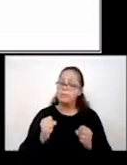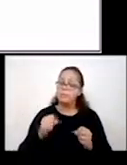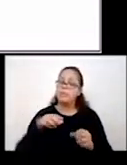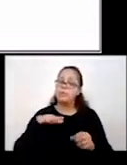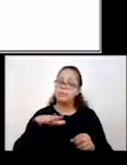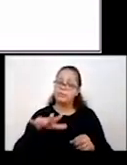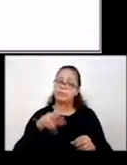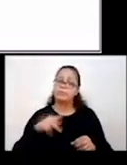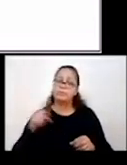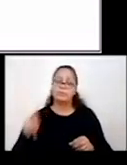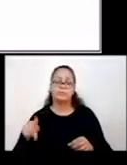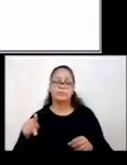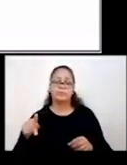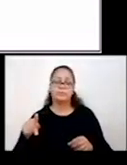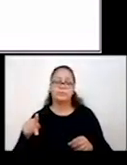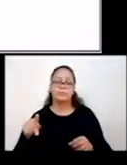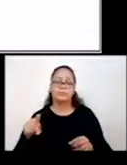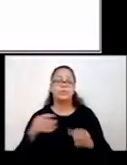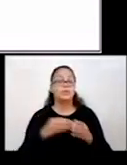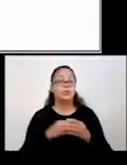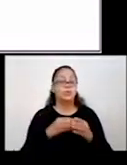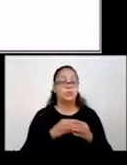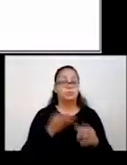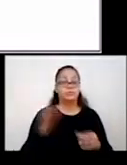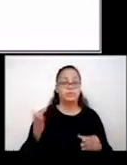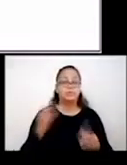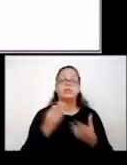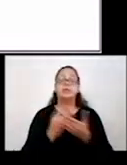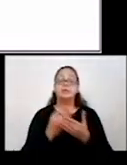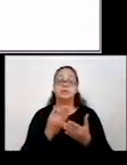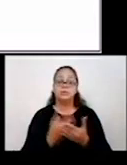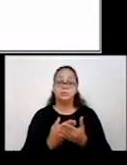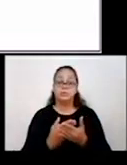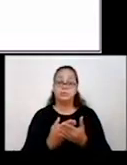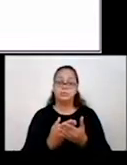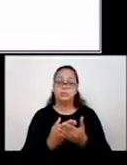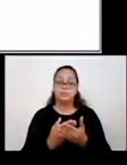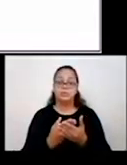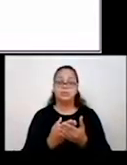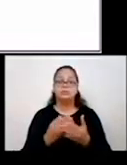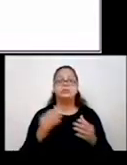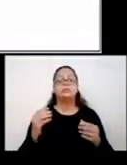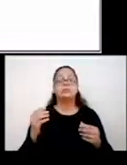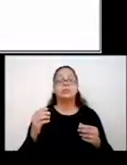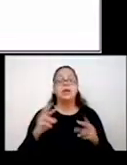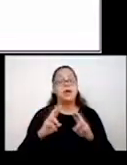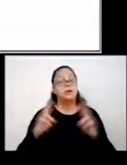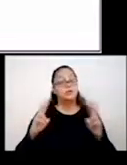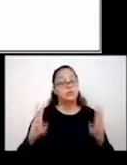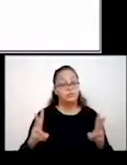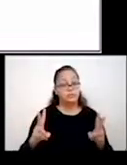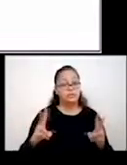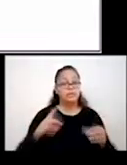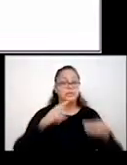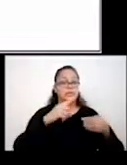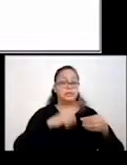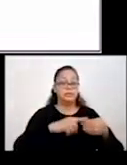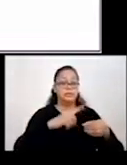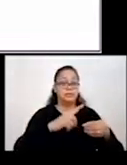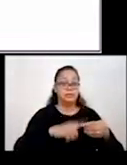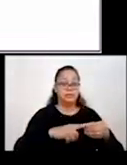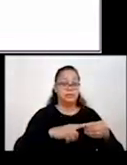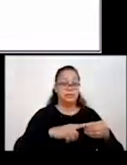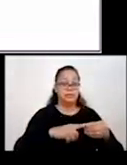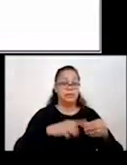podem direcionar ao tutor do grupo de vocês. Nós estudamos então nessa aula a diferença entre